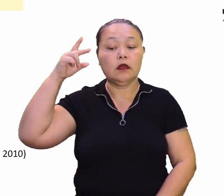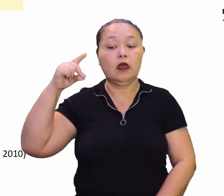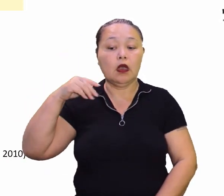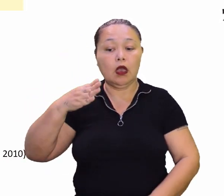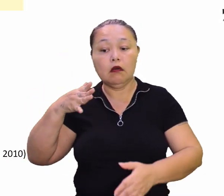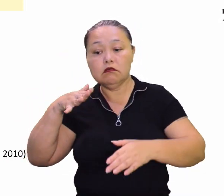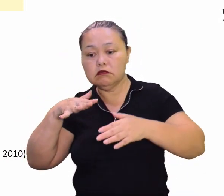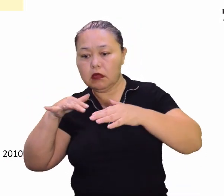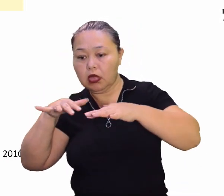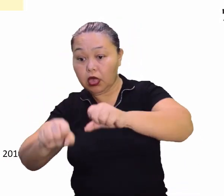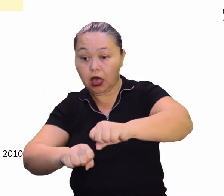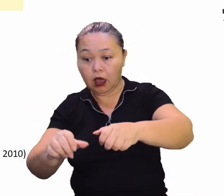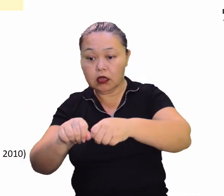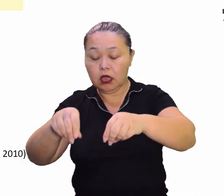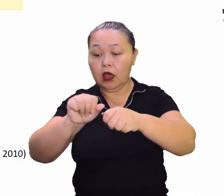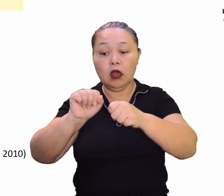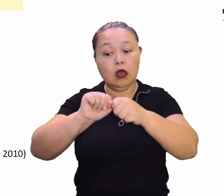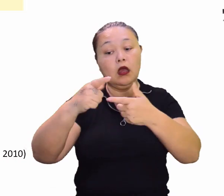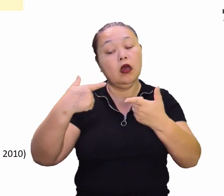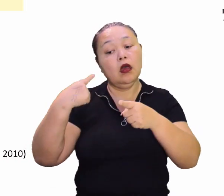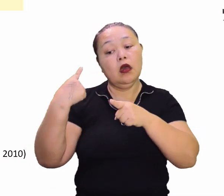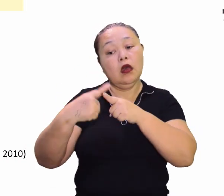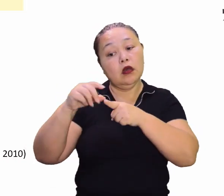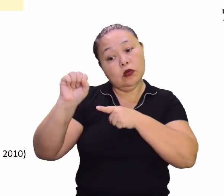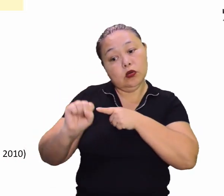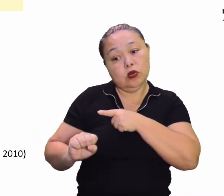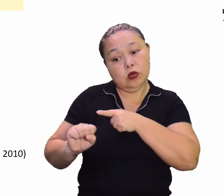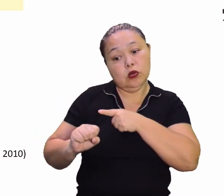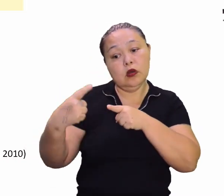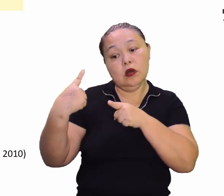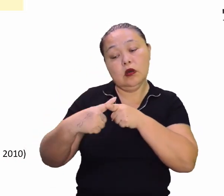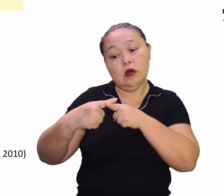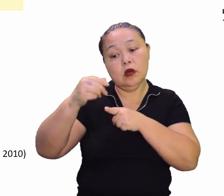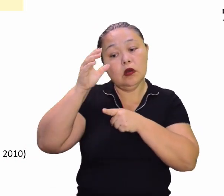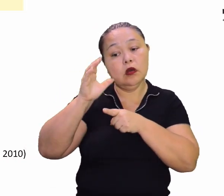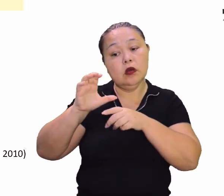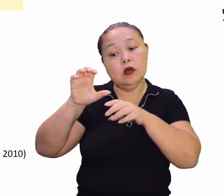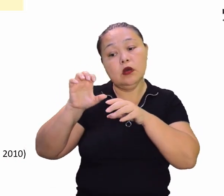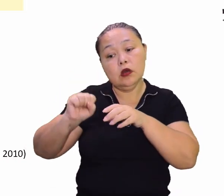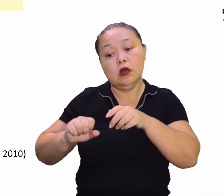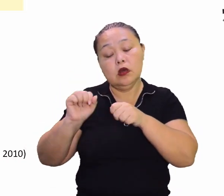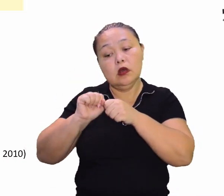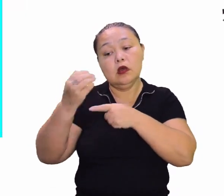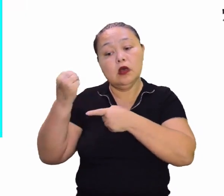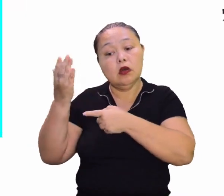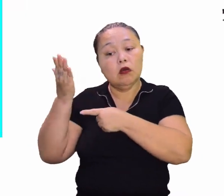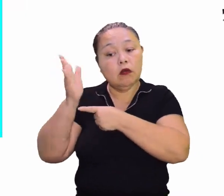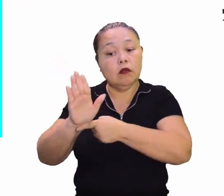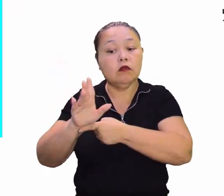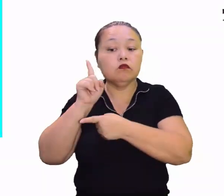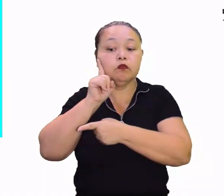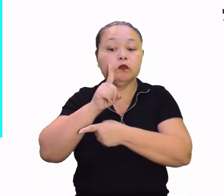mas não se atreve, porque a Coreia do Sul tem o apoio dos Estados Unidos.